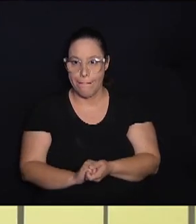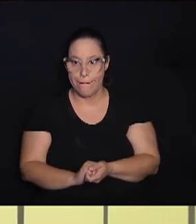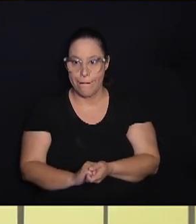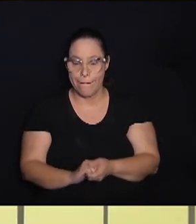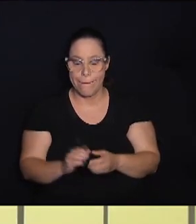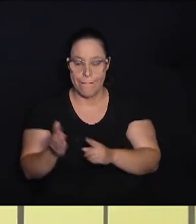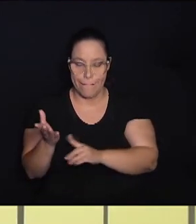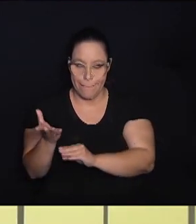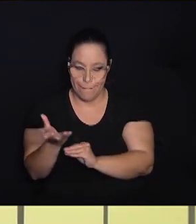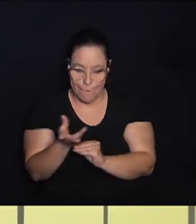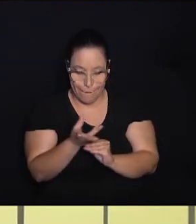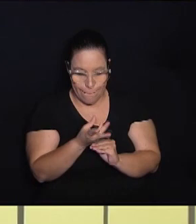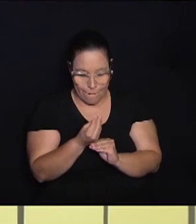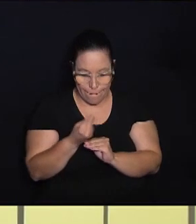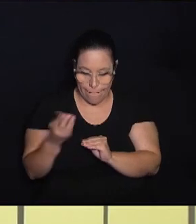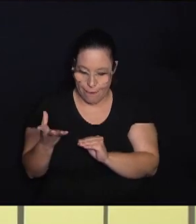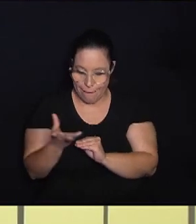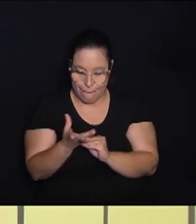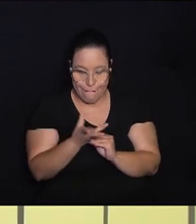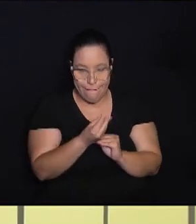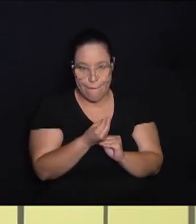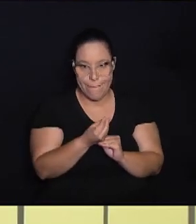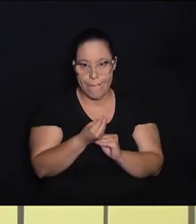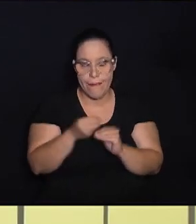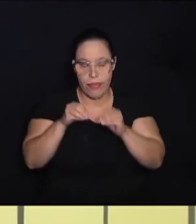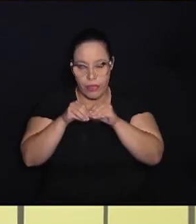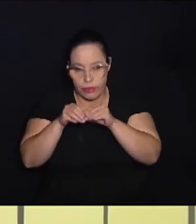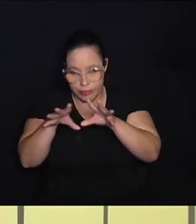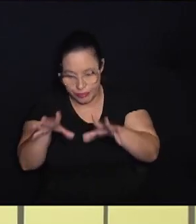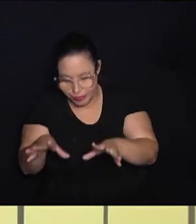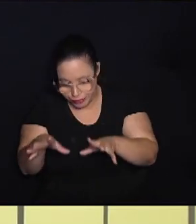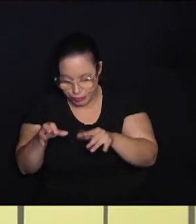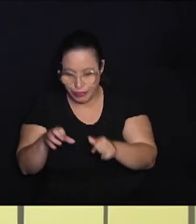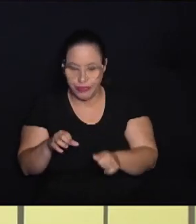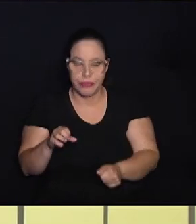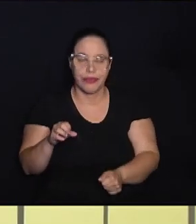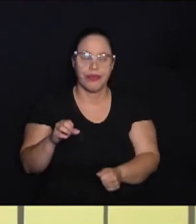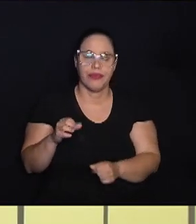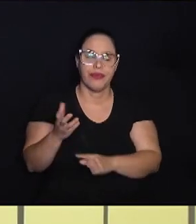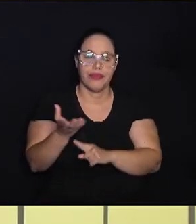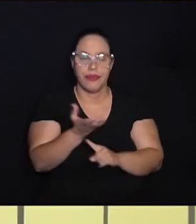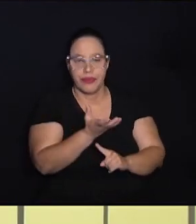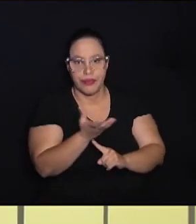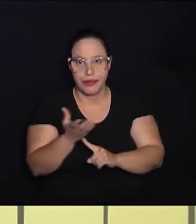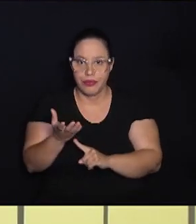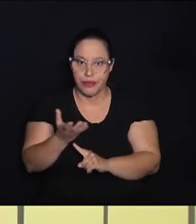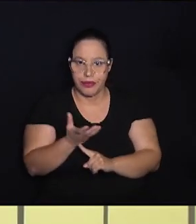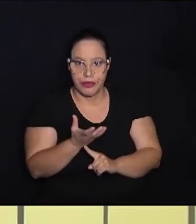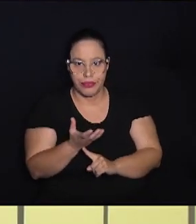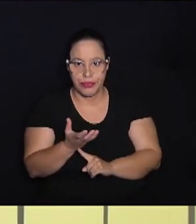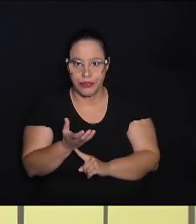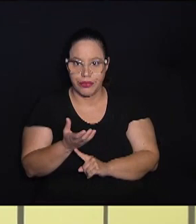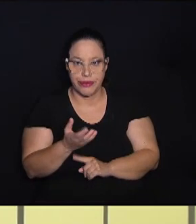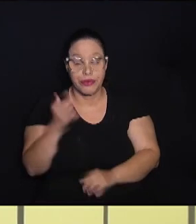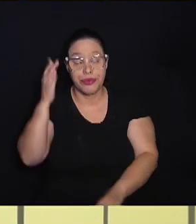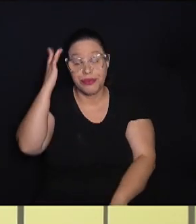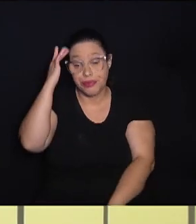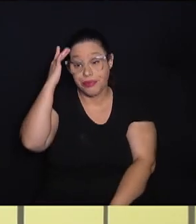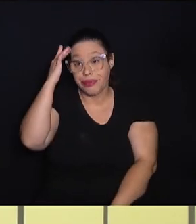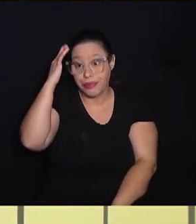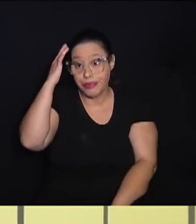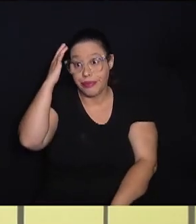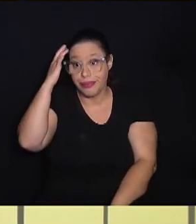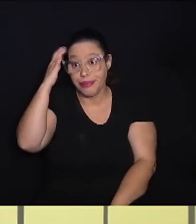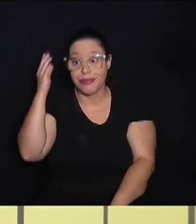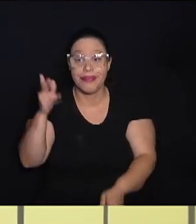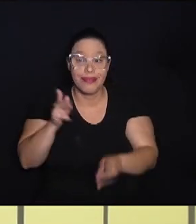a o quadrinho e a divulgação Científica acabam tendo uma missão em comum né que é ocupar o Imaginário da população